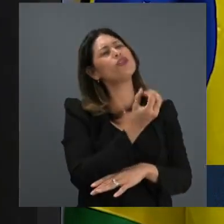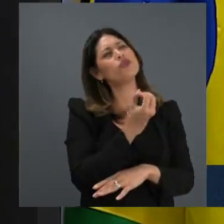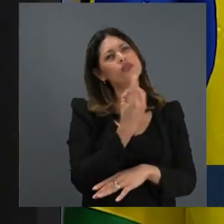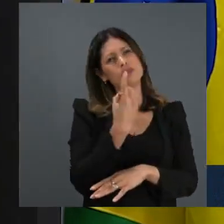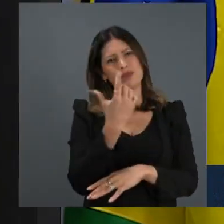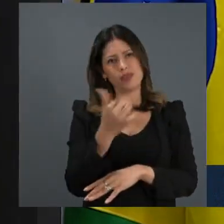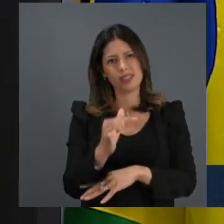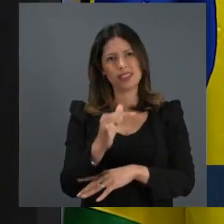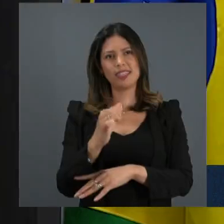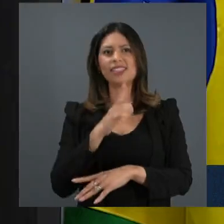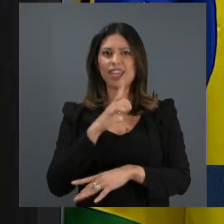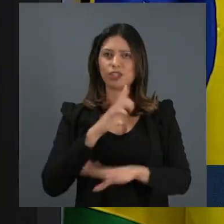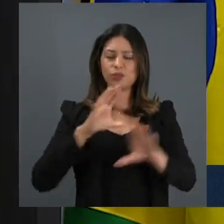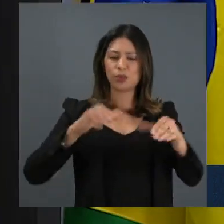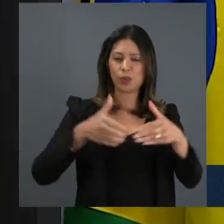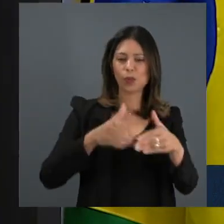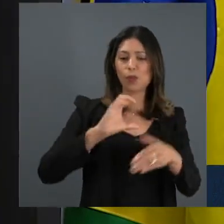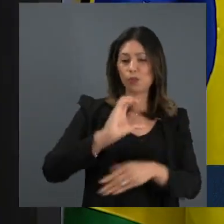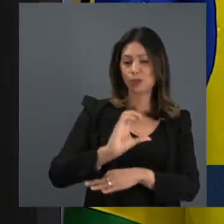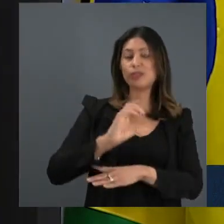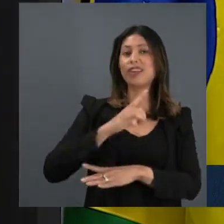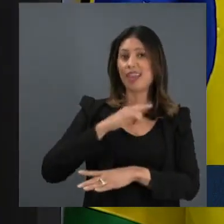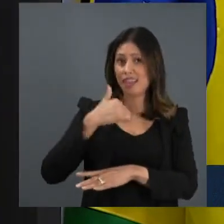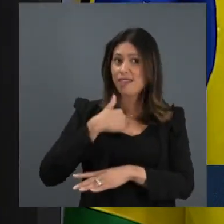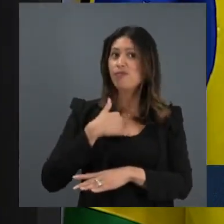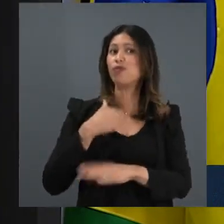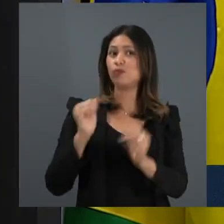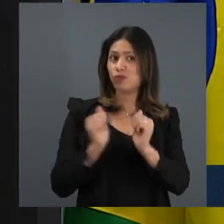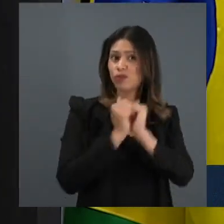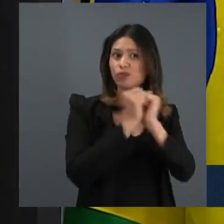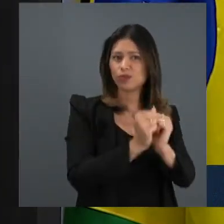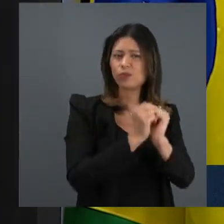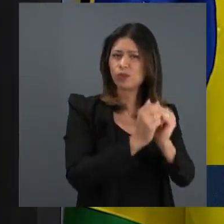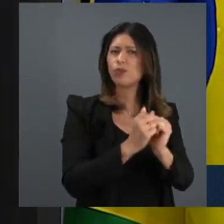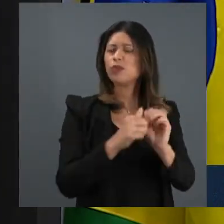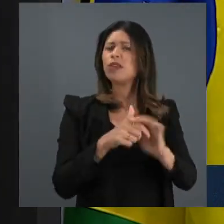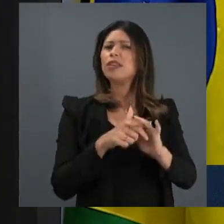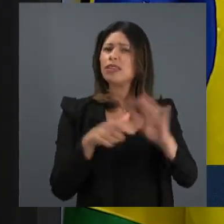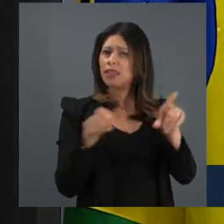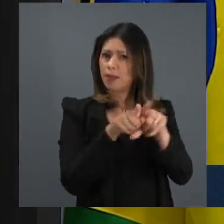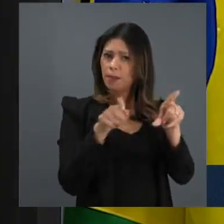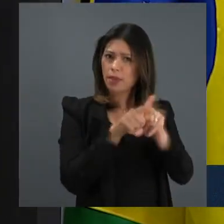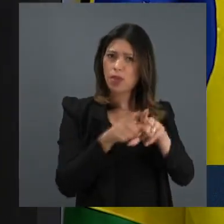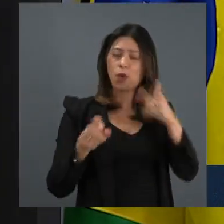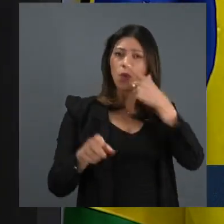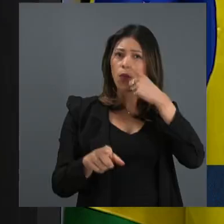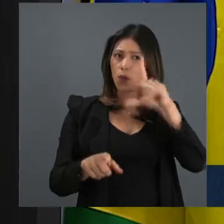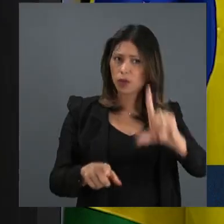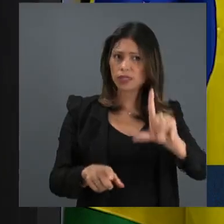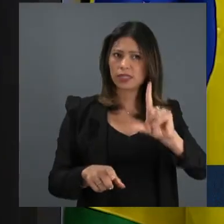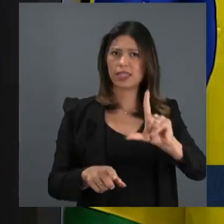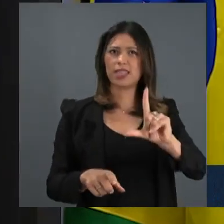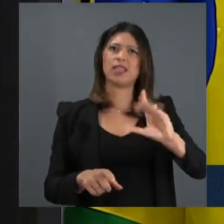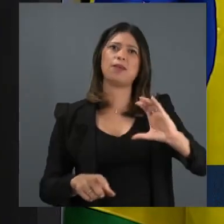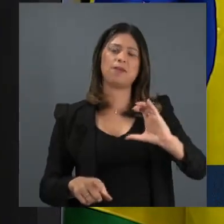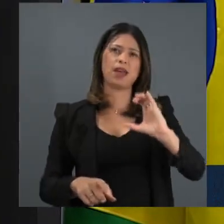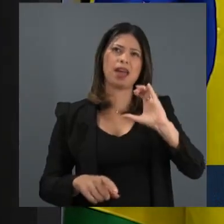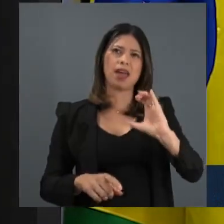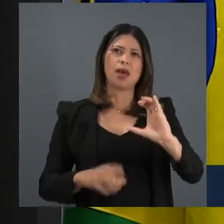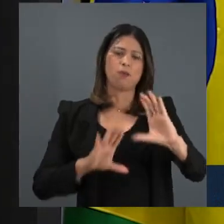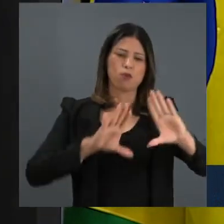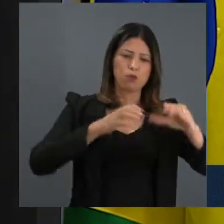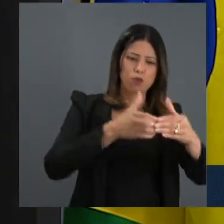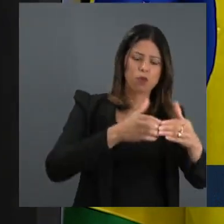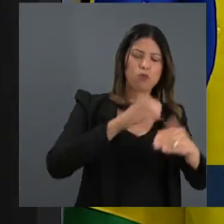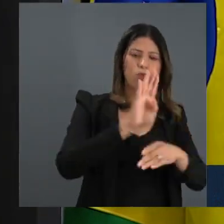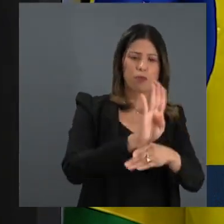durante a nossa gestão, com esse grupo todo ajudando, nós conseguimos passar para a Série B e de lá, no ano